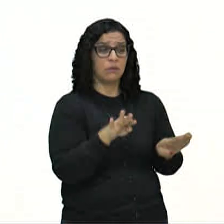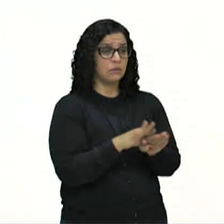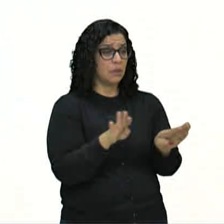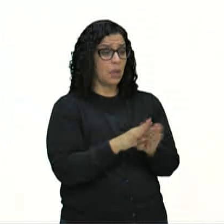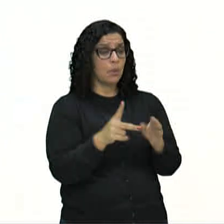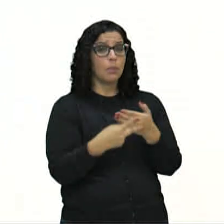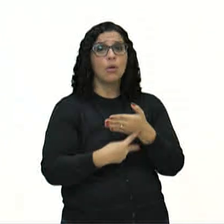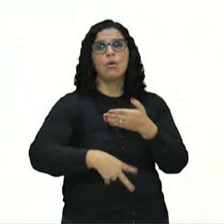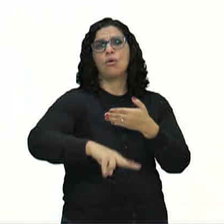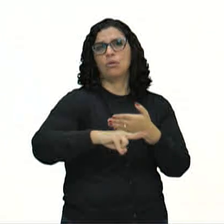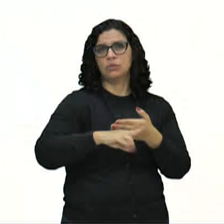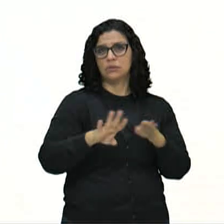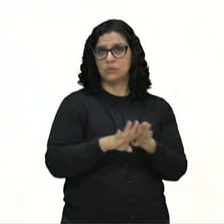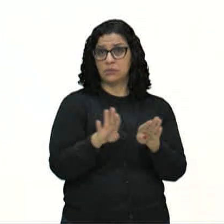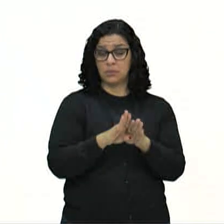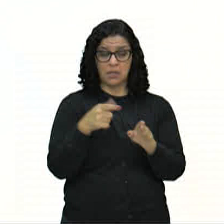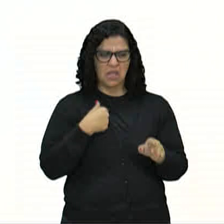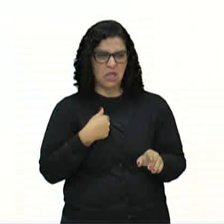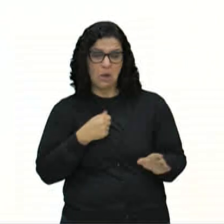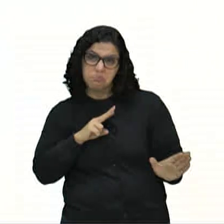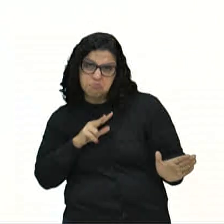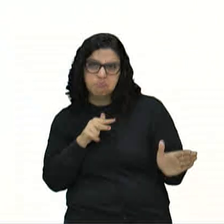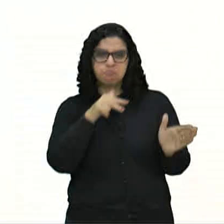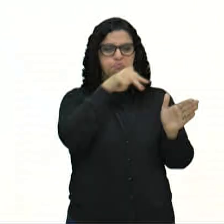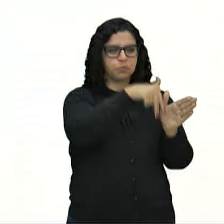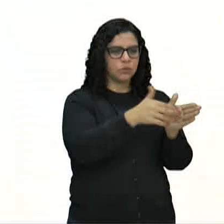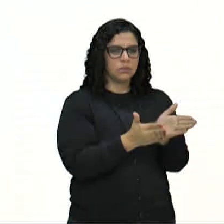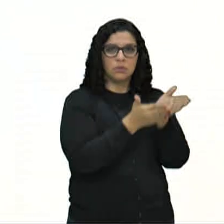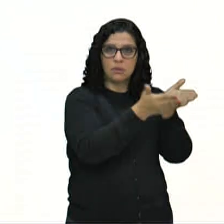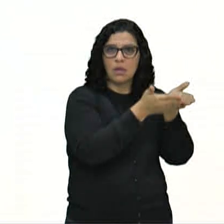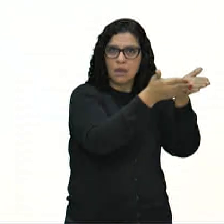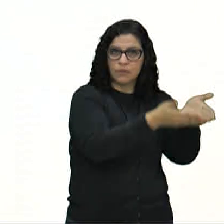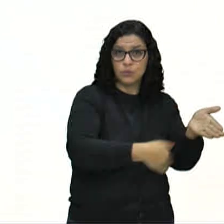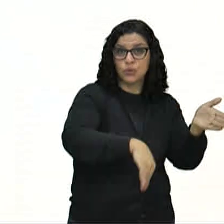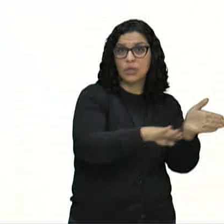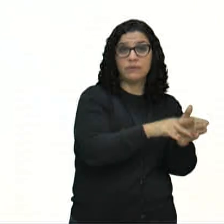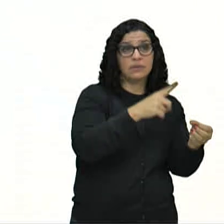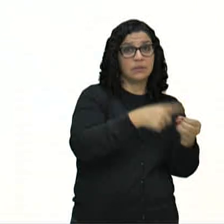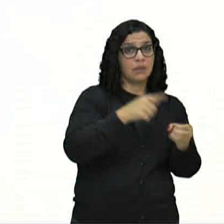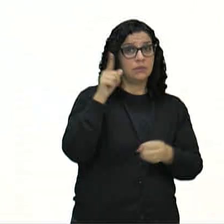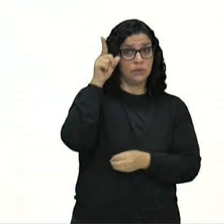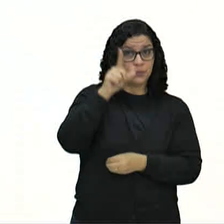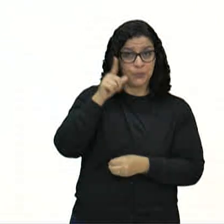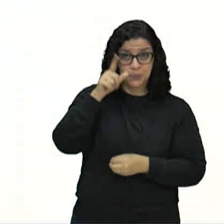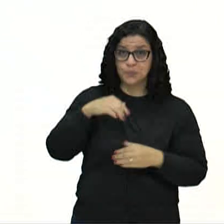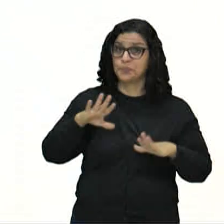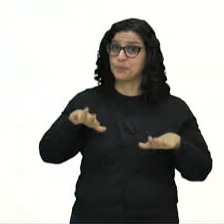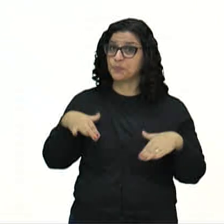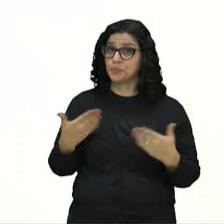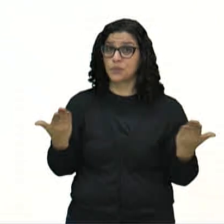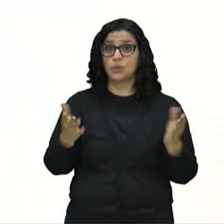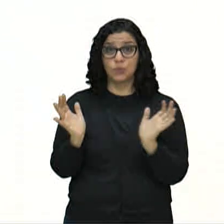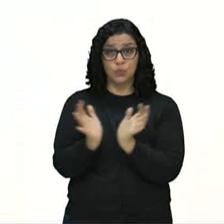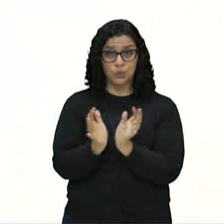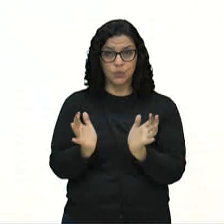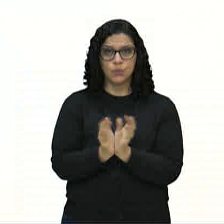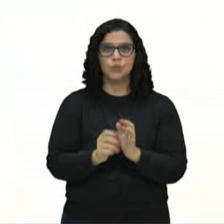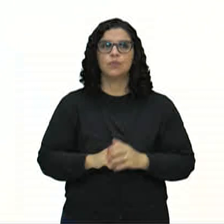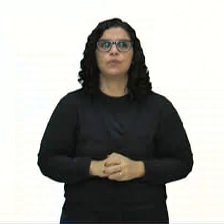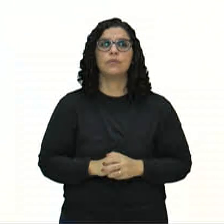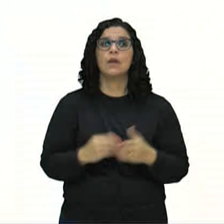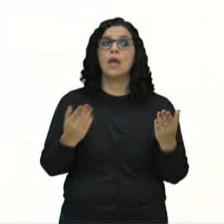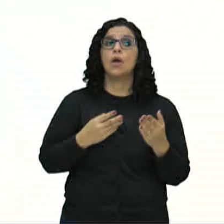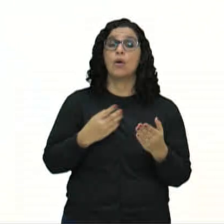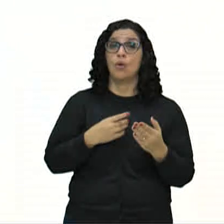suas consequências, meti-me a bordo do tal navio que ia para Londres. Muito bem, turma.